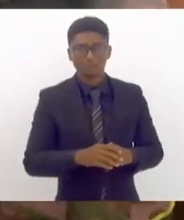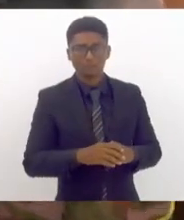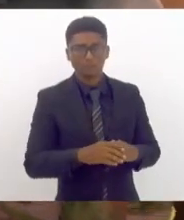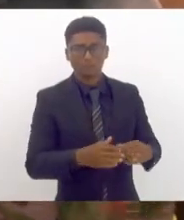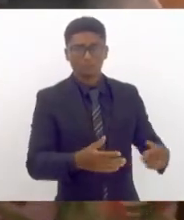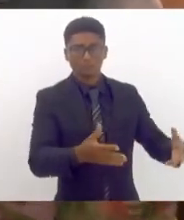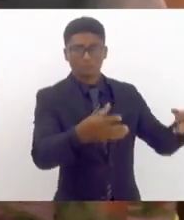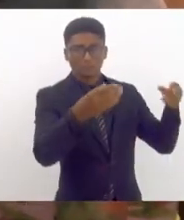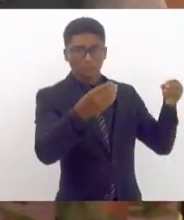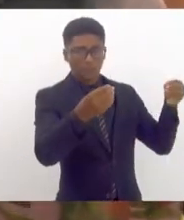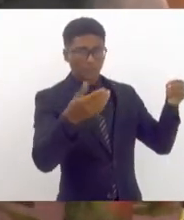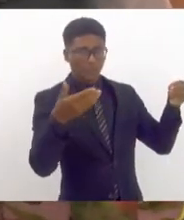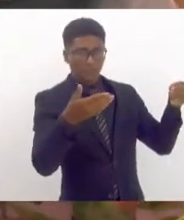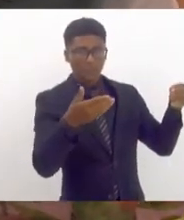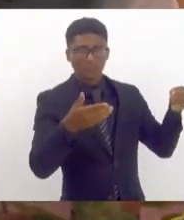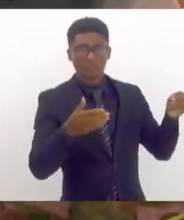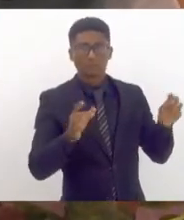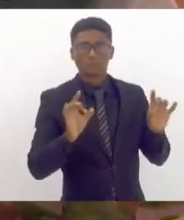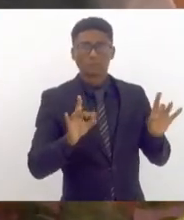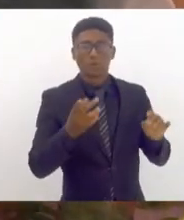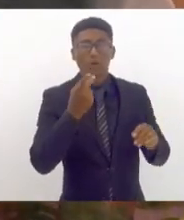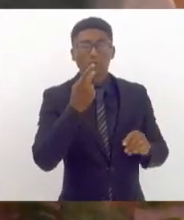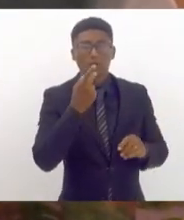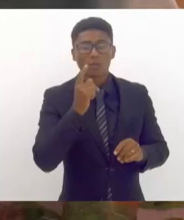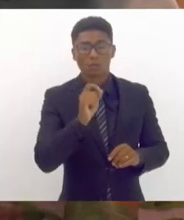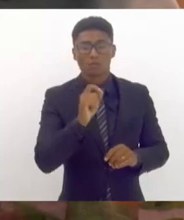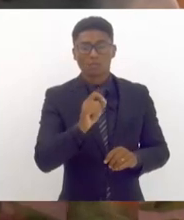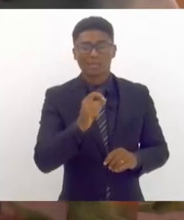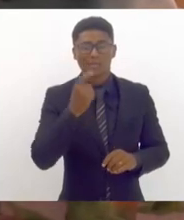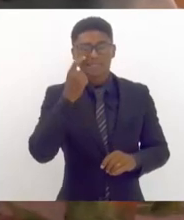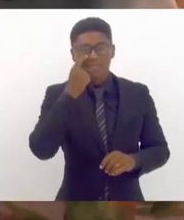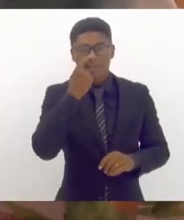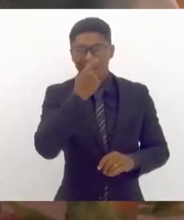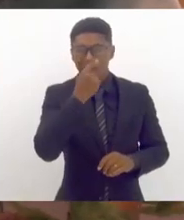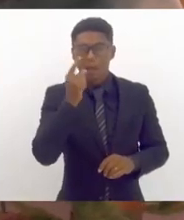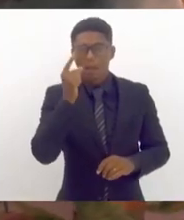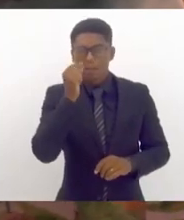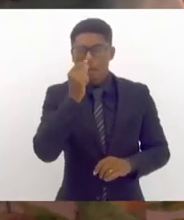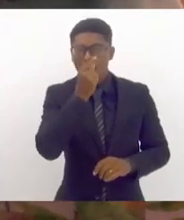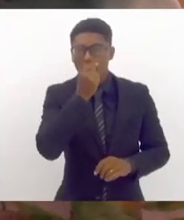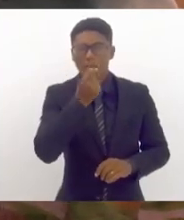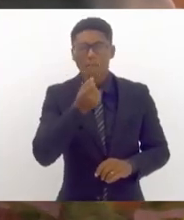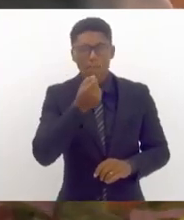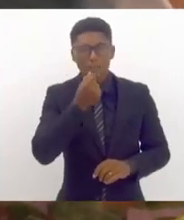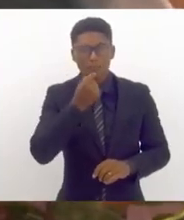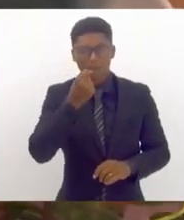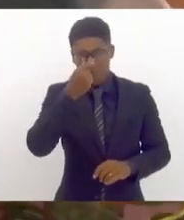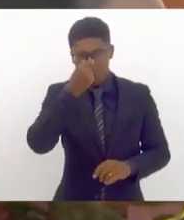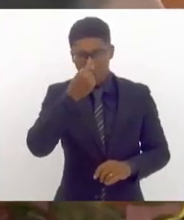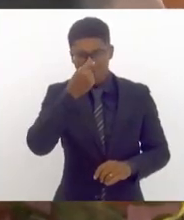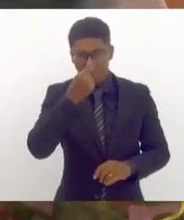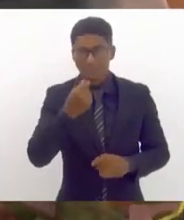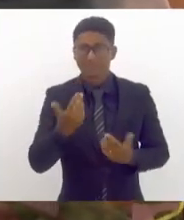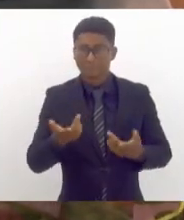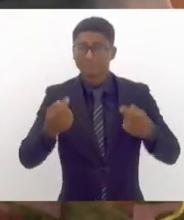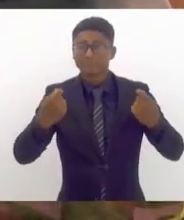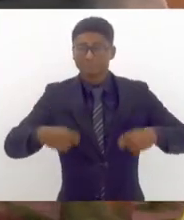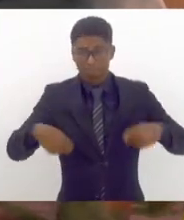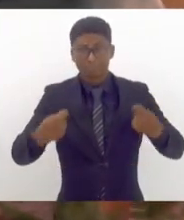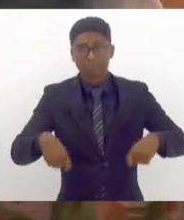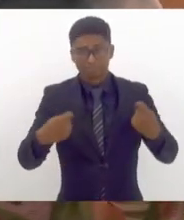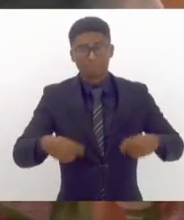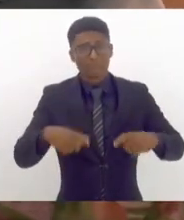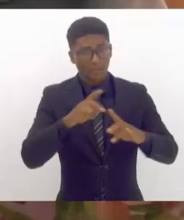do descongestionamento nasal, que esses medicamentos precisam informar